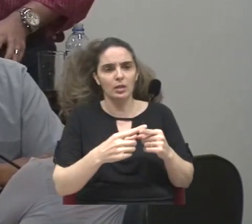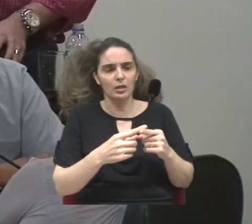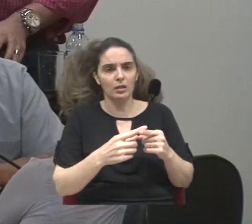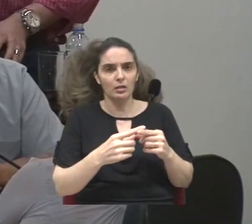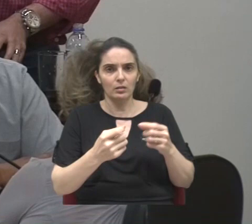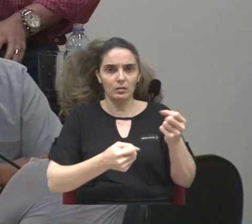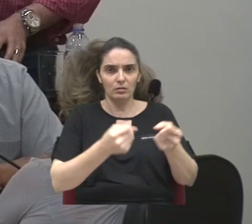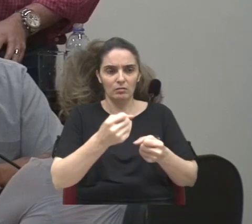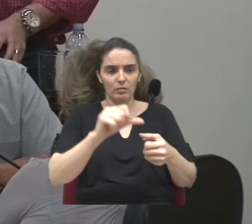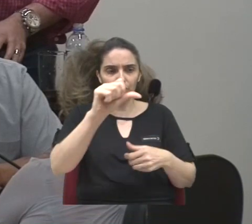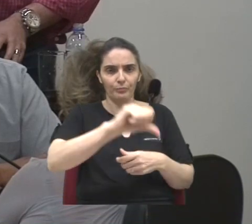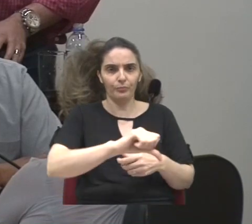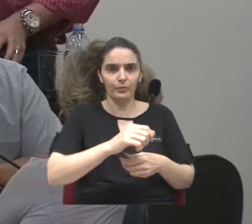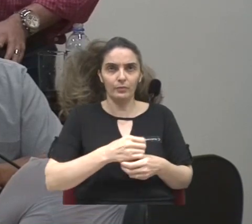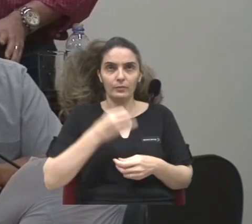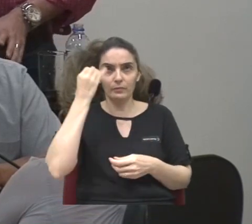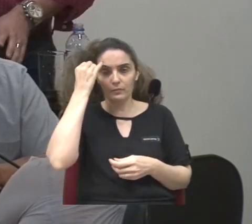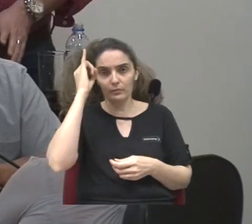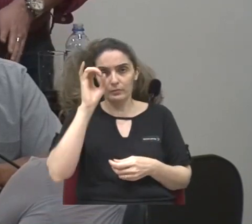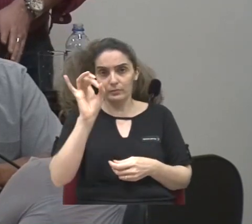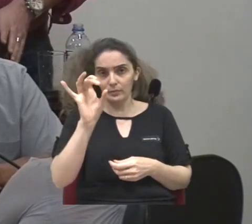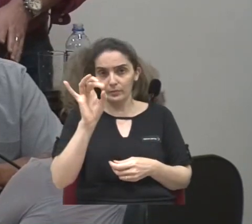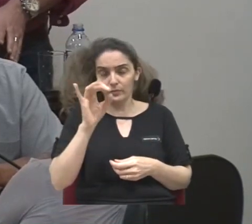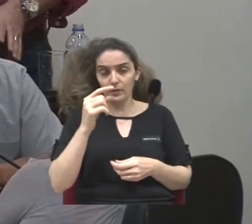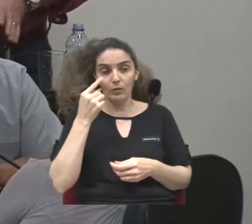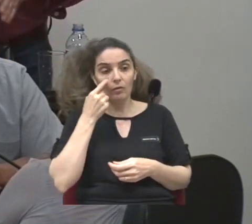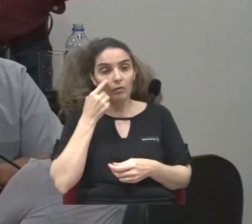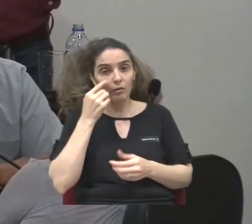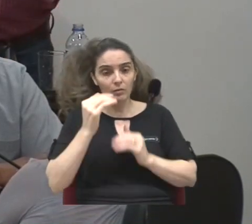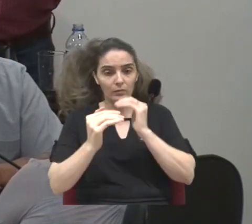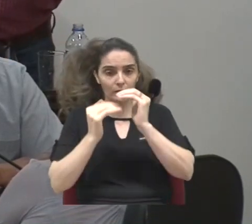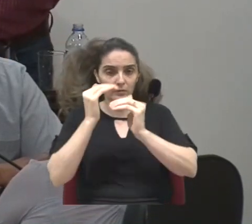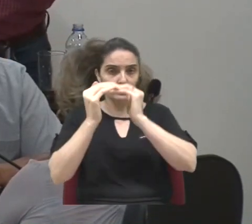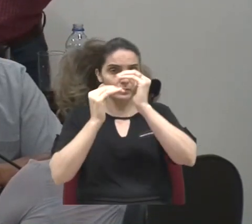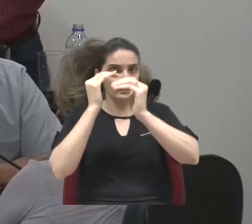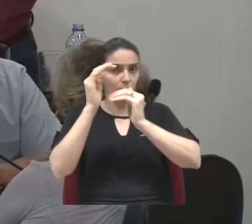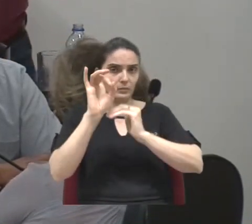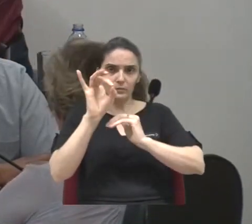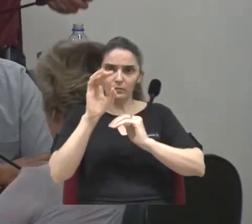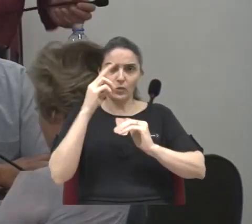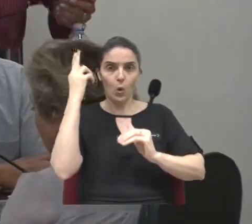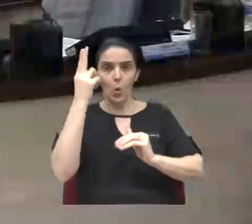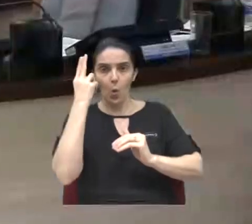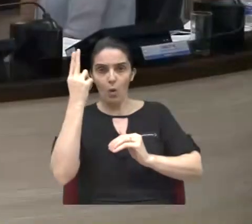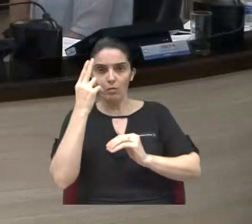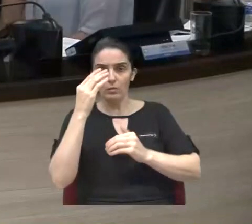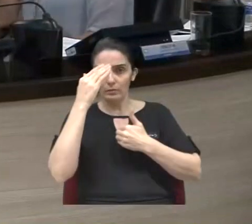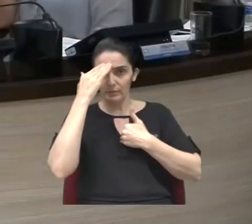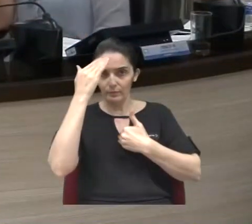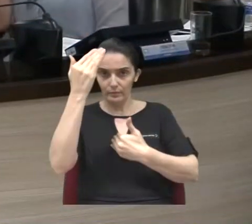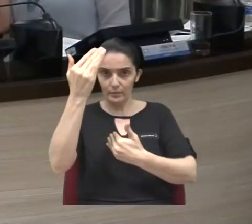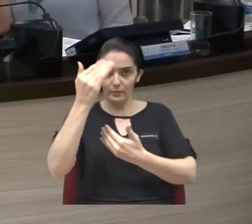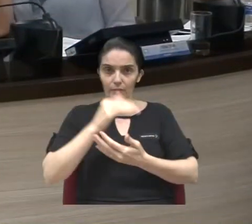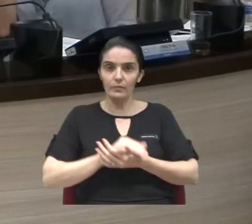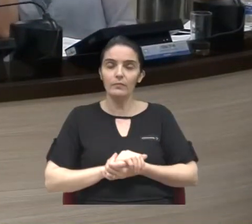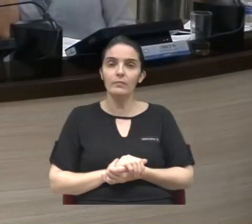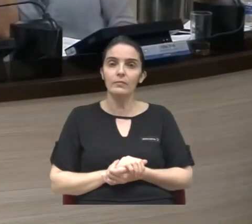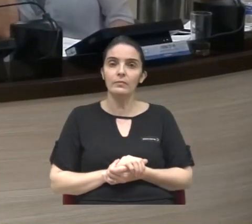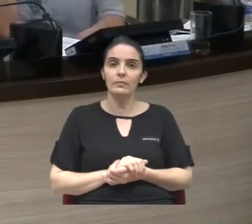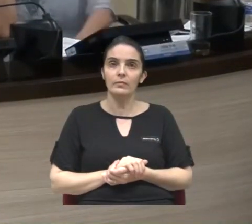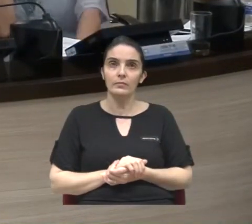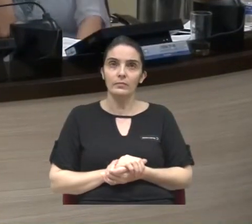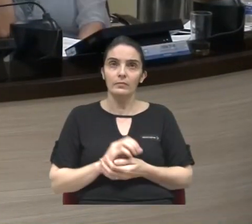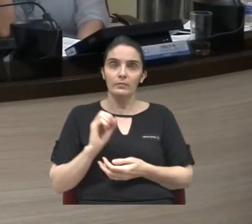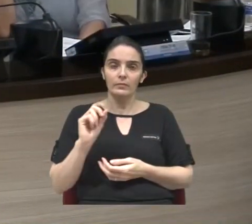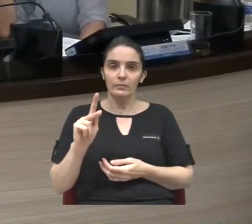Então a ideia é só ver a evolução dos trabalhos e é só sobre ambulância. Obrigado. Ok, mas era necessário